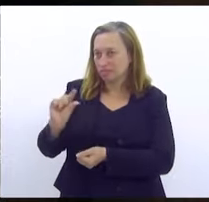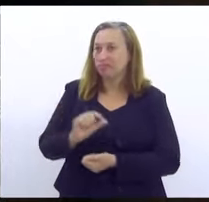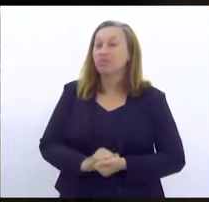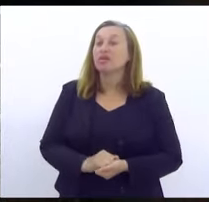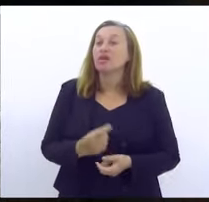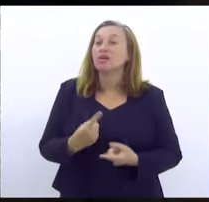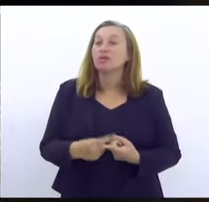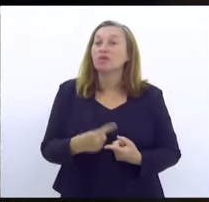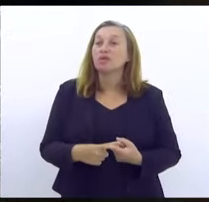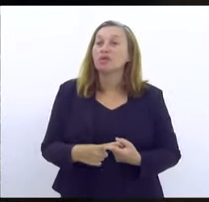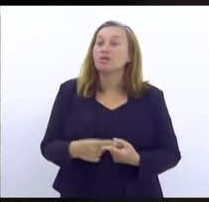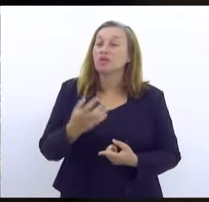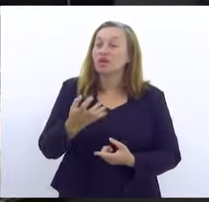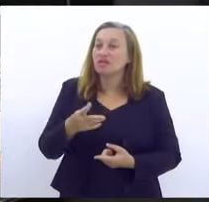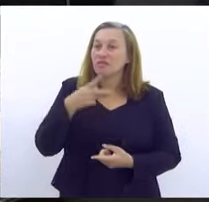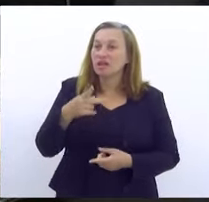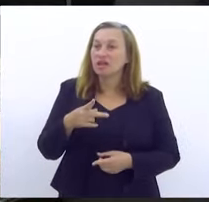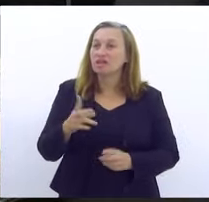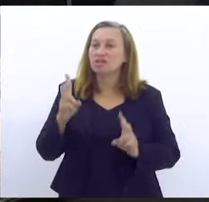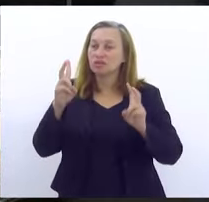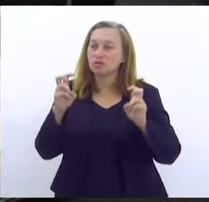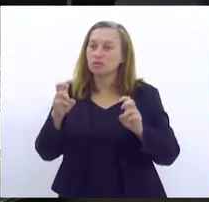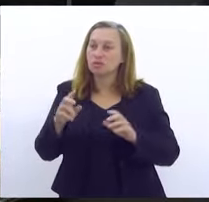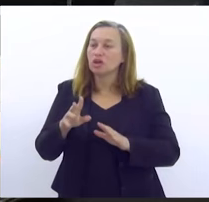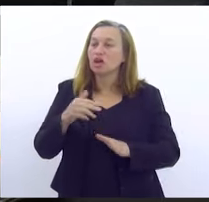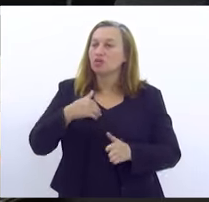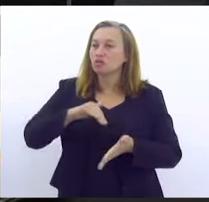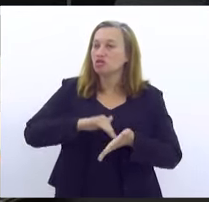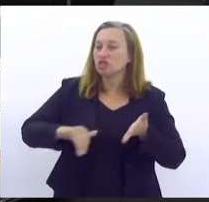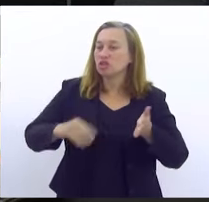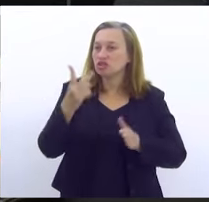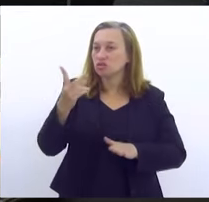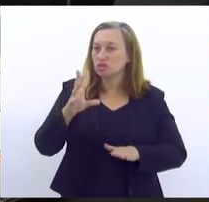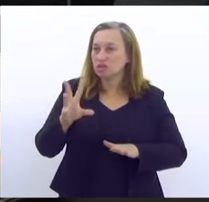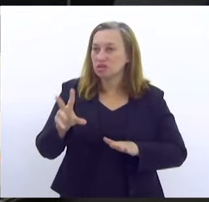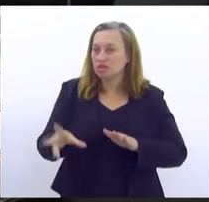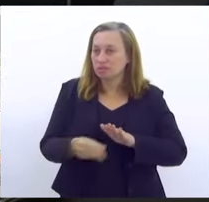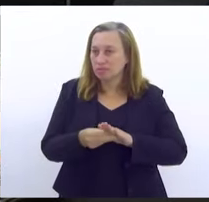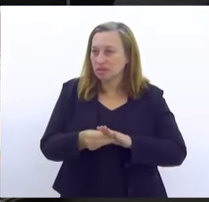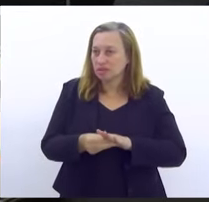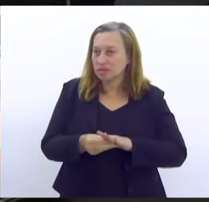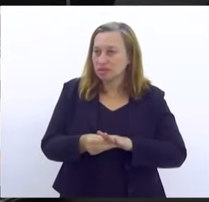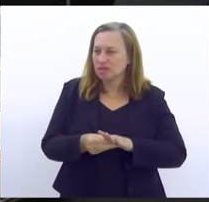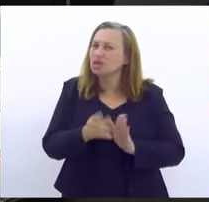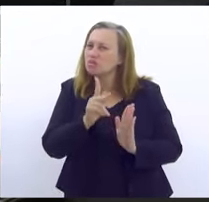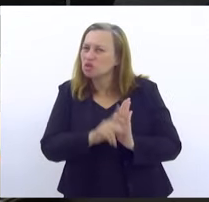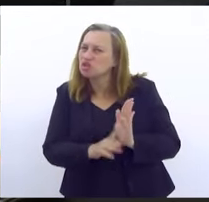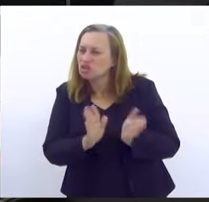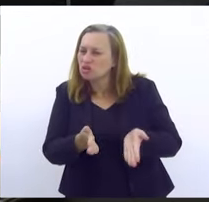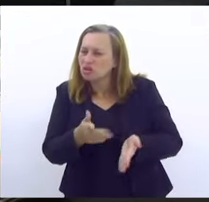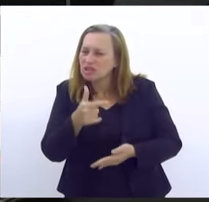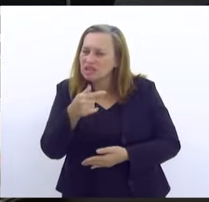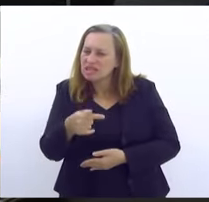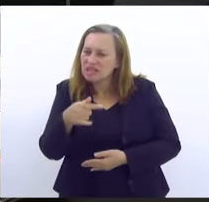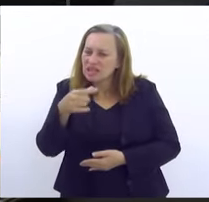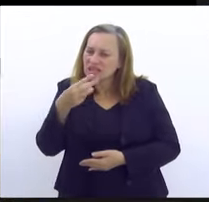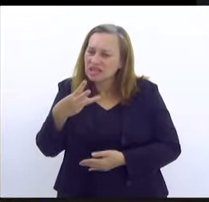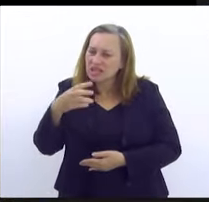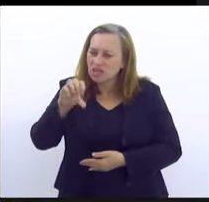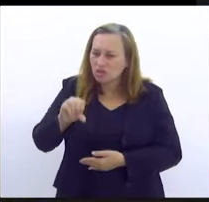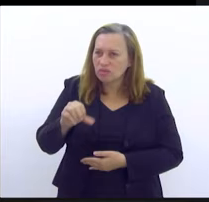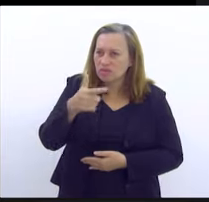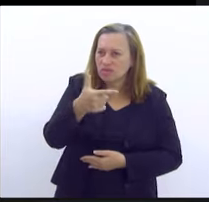porque é sobre o projeto, que eu fiz algumas emendas e estou retirando. É esse projeto agora, o